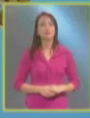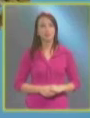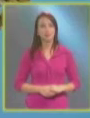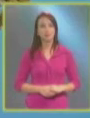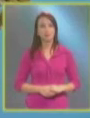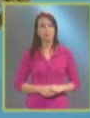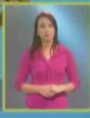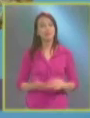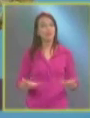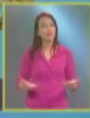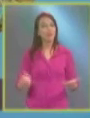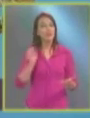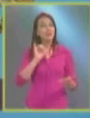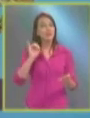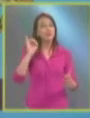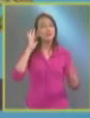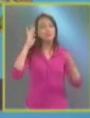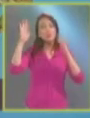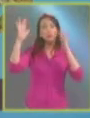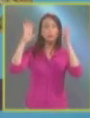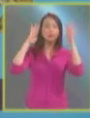Se o sonho acabou,